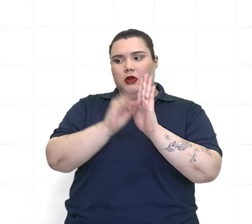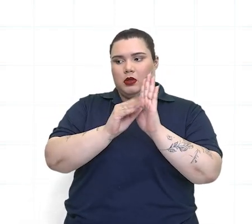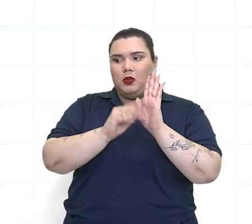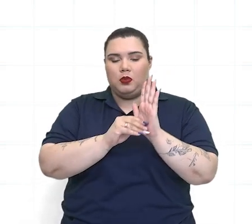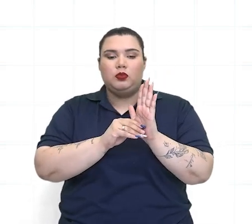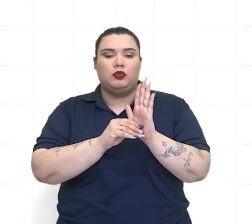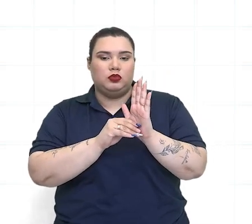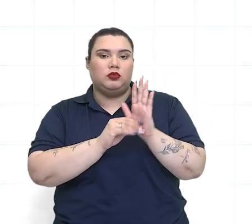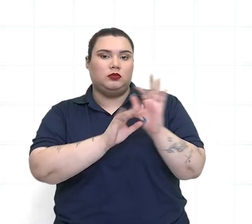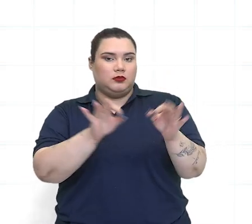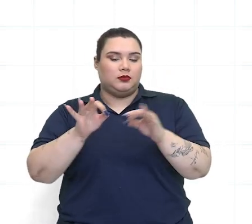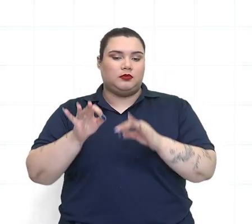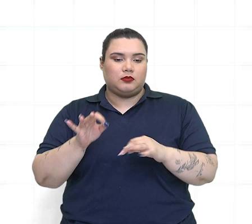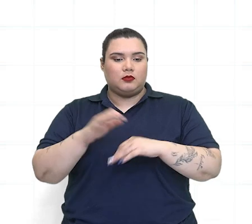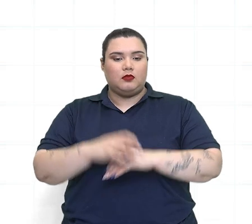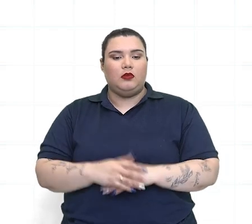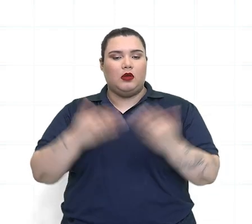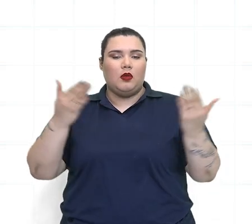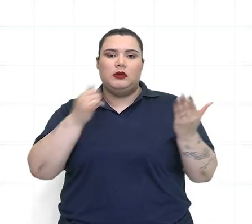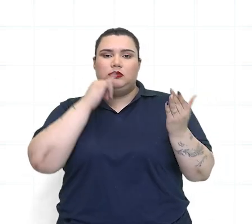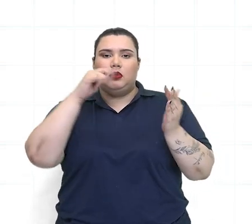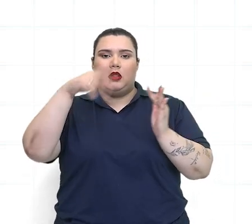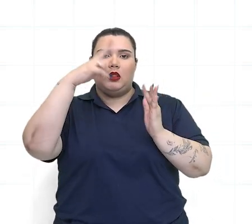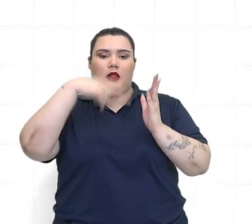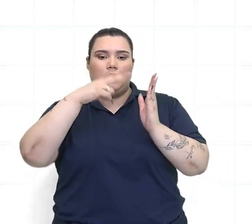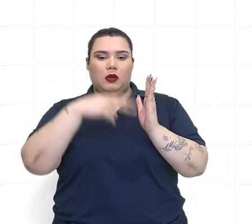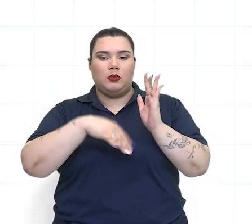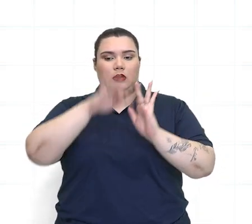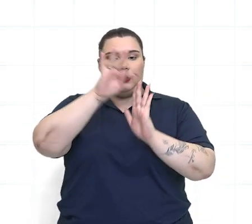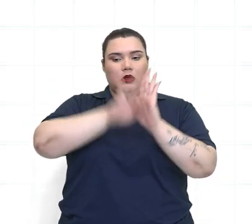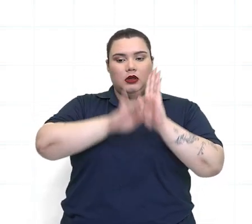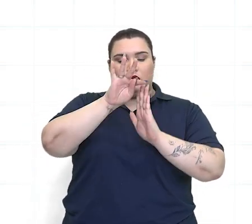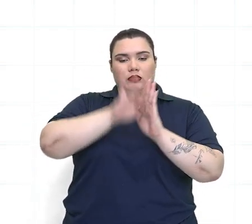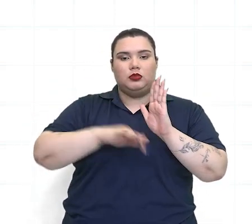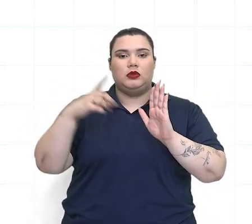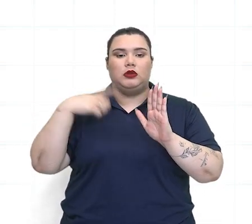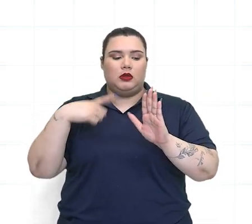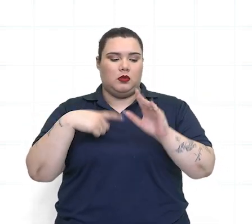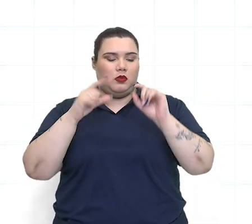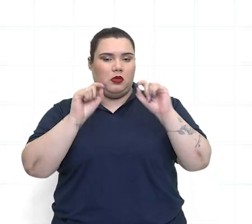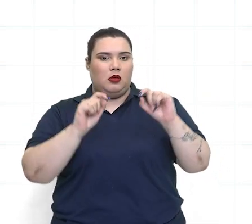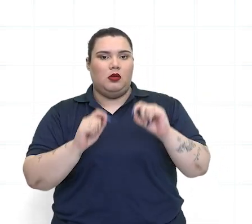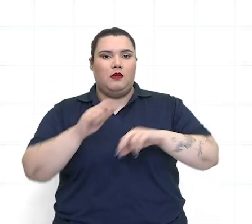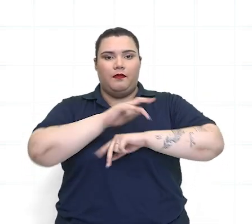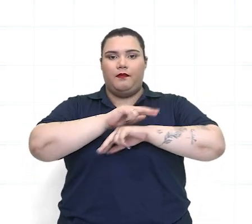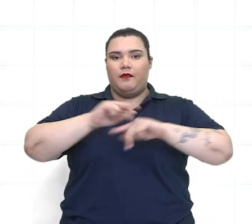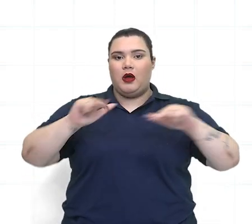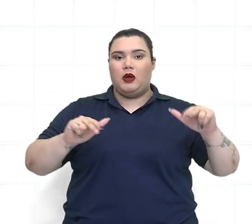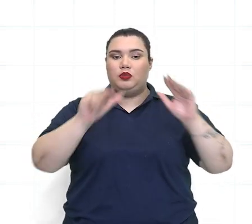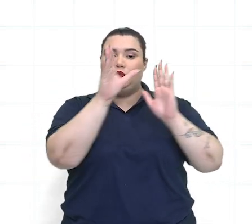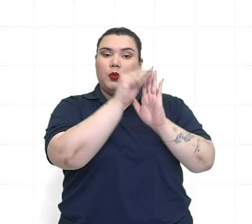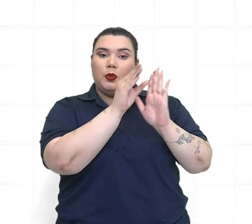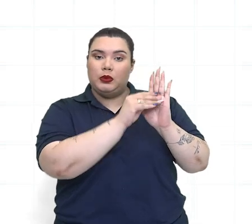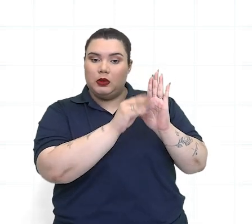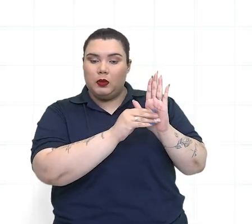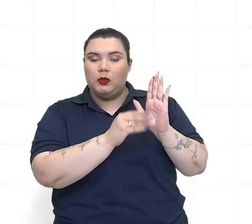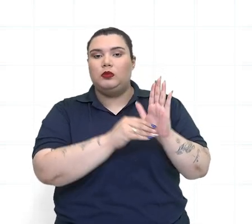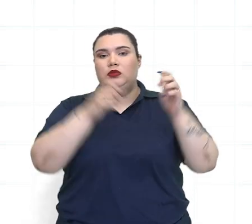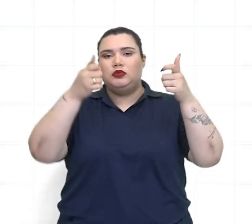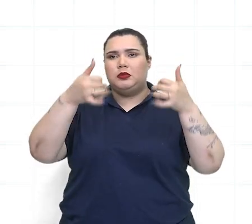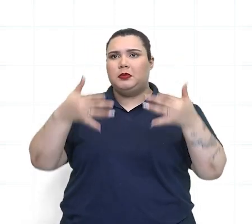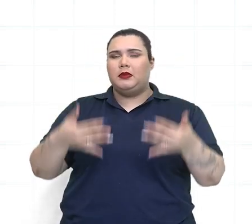é isso. Você vai ler um texto, né, dentro desse texto tem vários assuntos, vai falar